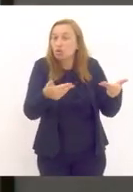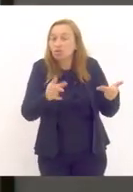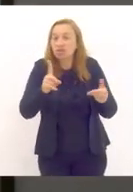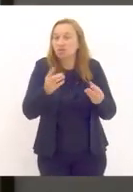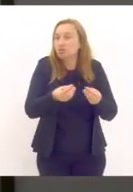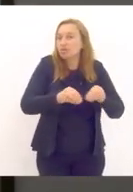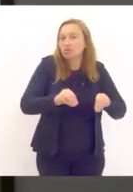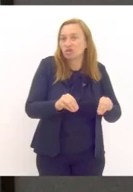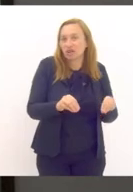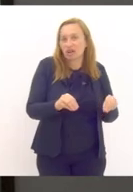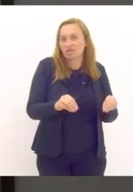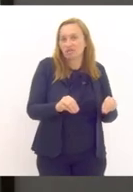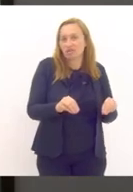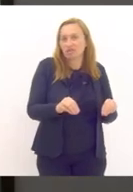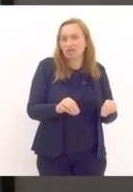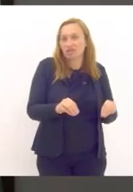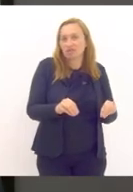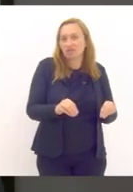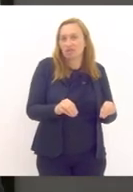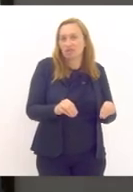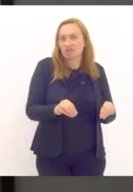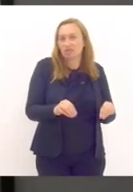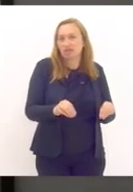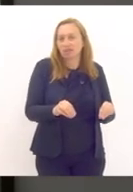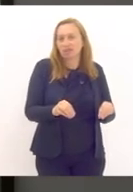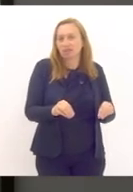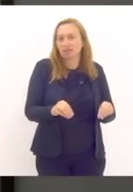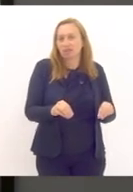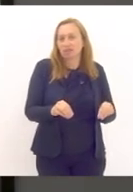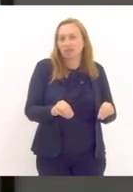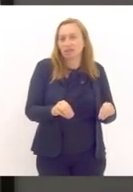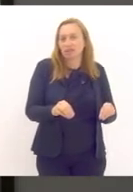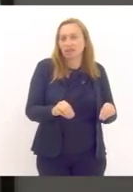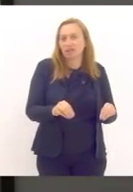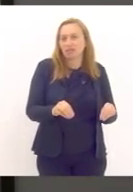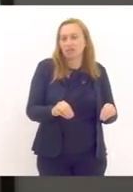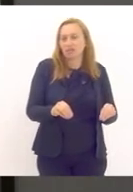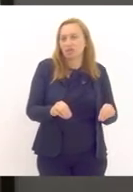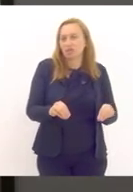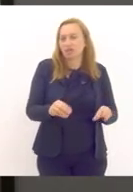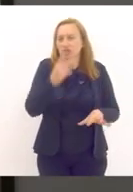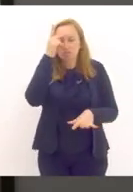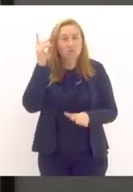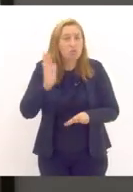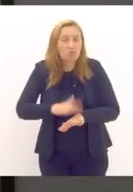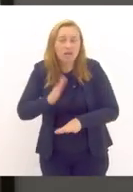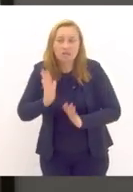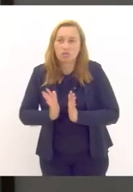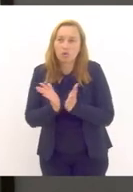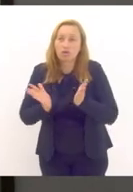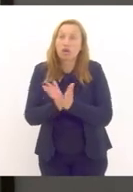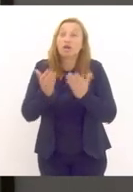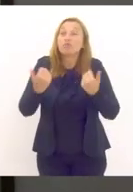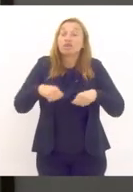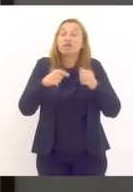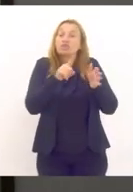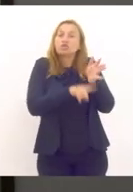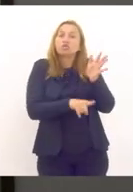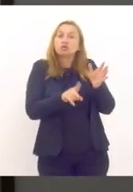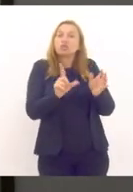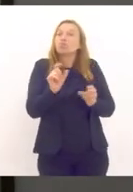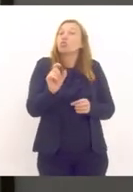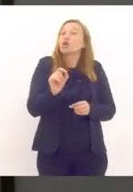afetavam aquilo que afeta as pessoas mais carentes. Ou seja, onde é que nós precisávamos efetivamente de redução em